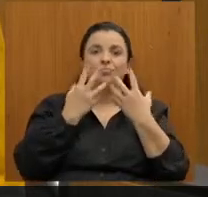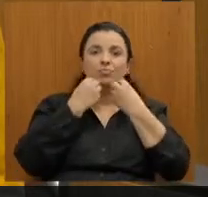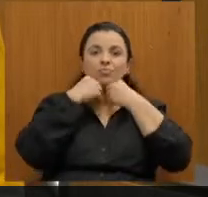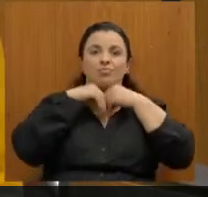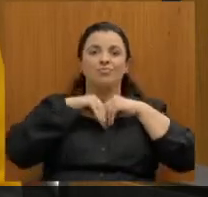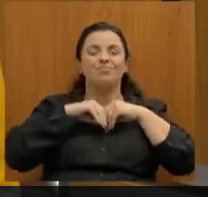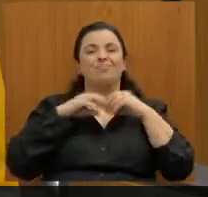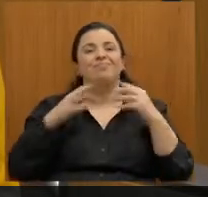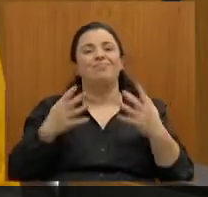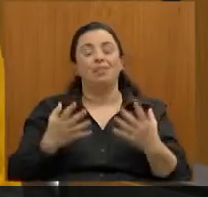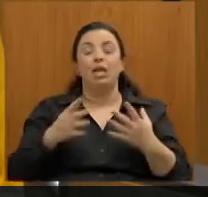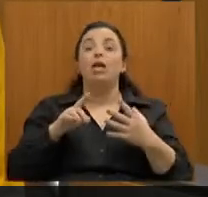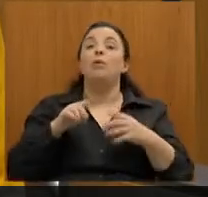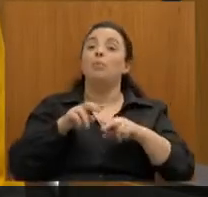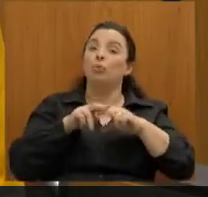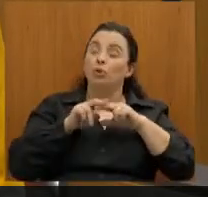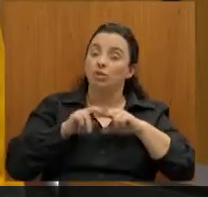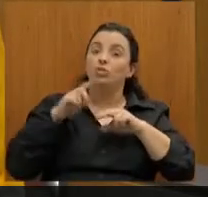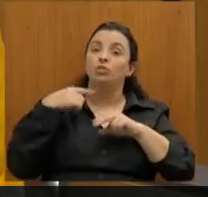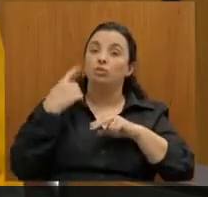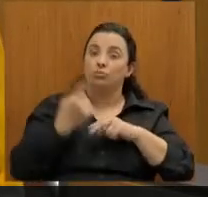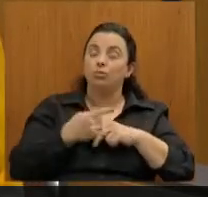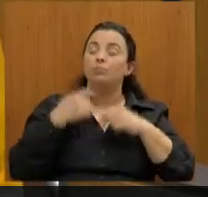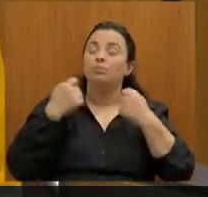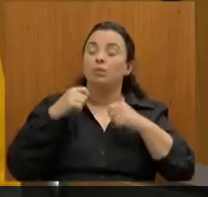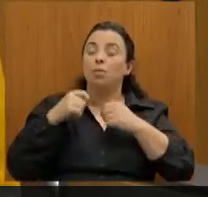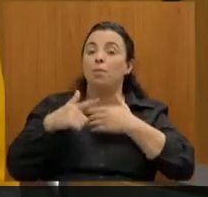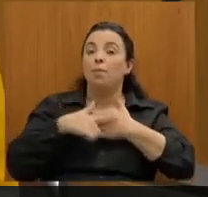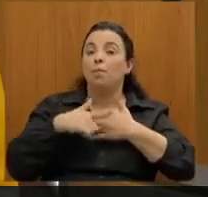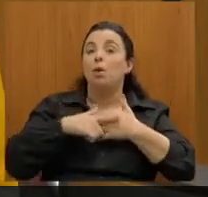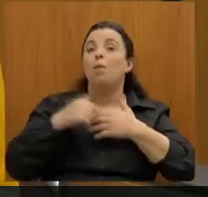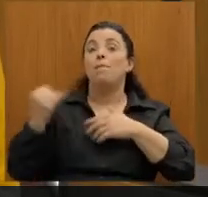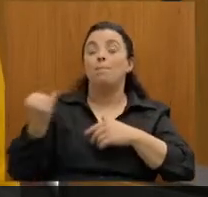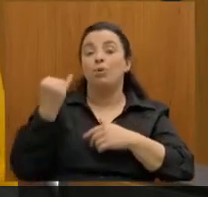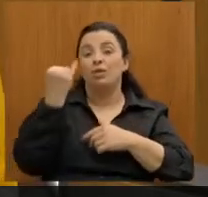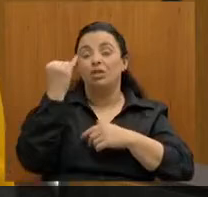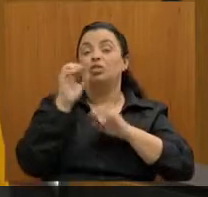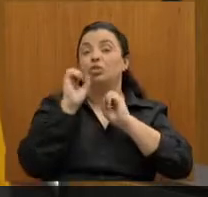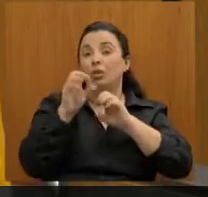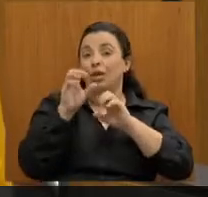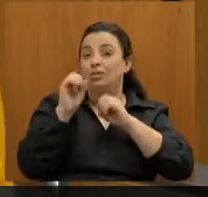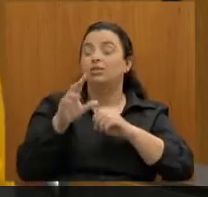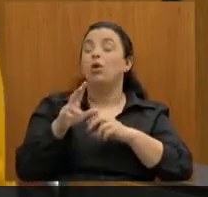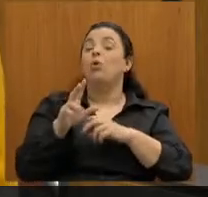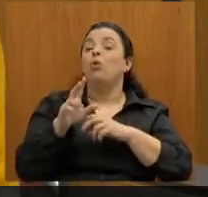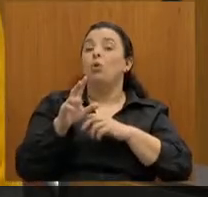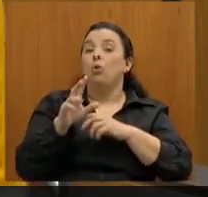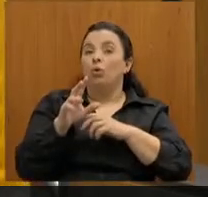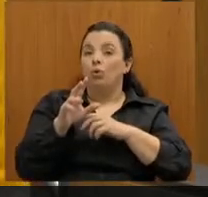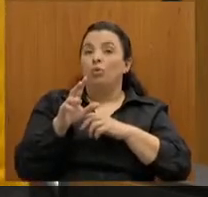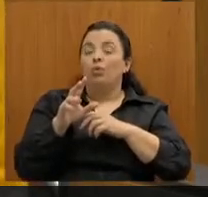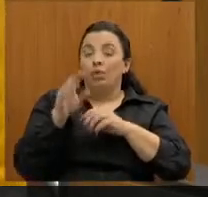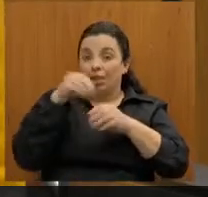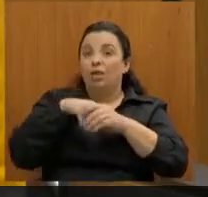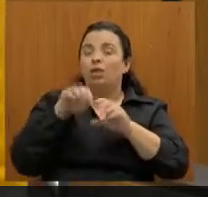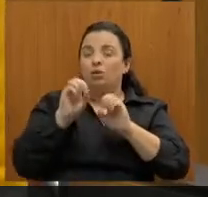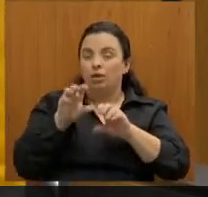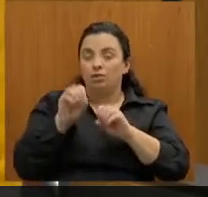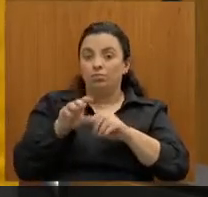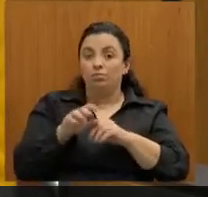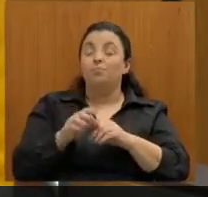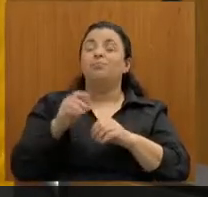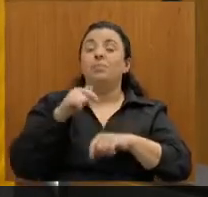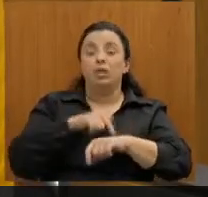nesse enfrentamento a todas as formas de violência é E no momento que nós celebramos 15 anos de uma